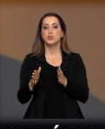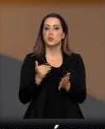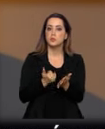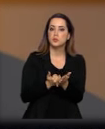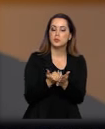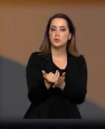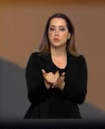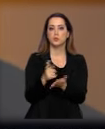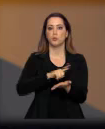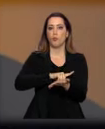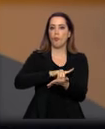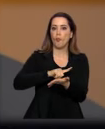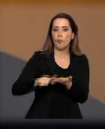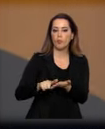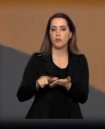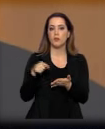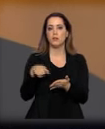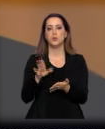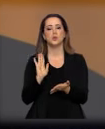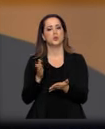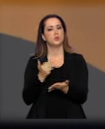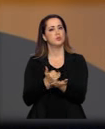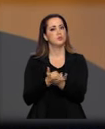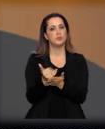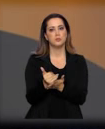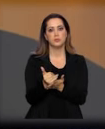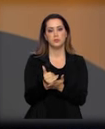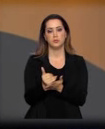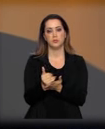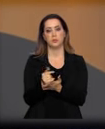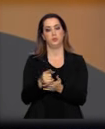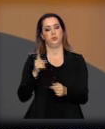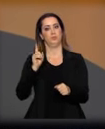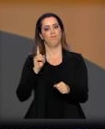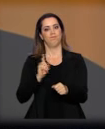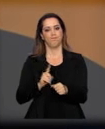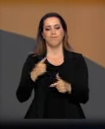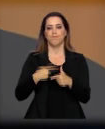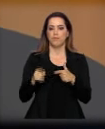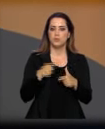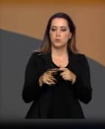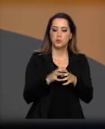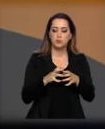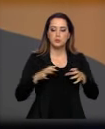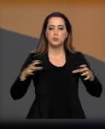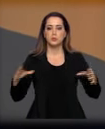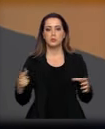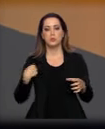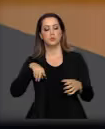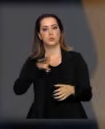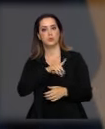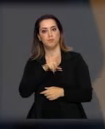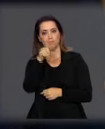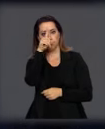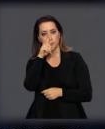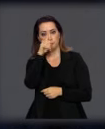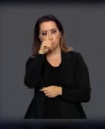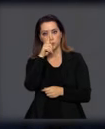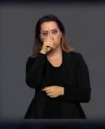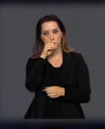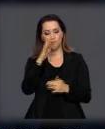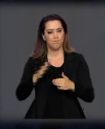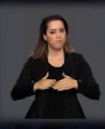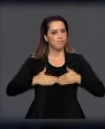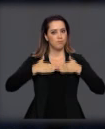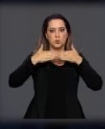época e este que é o período tradicionalmente seco está apenas começando a situação tende a piorar corremos o